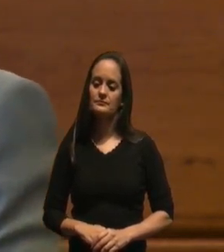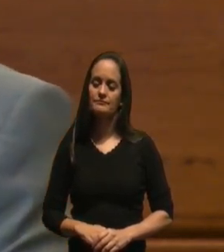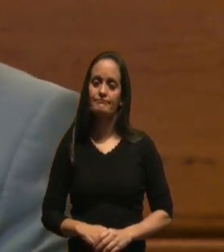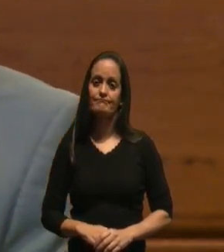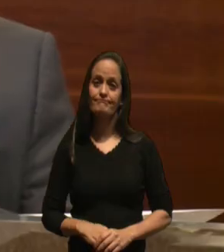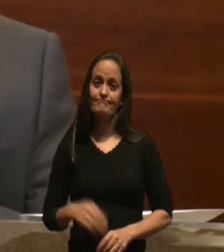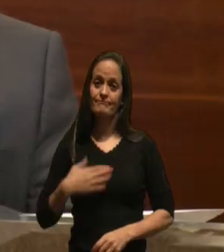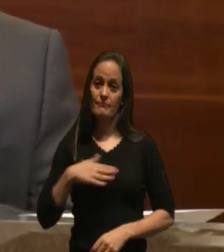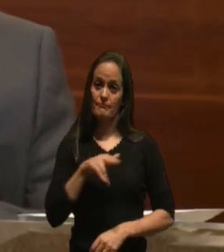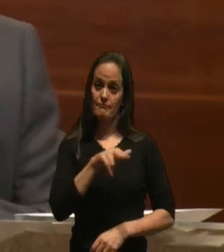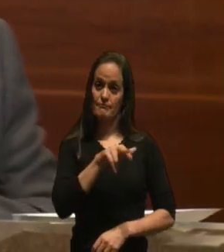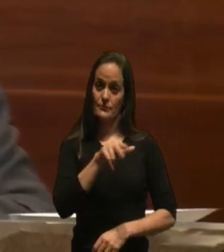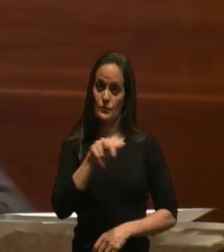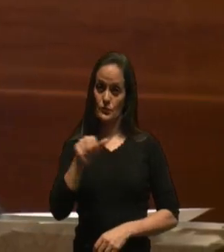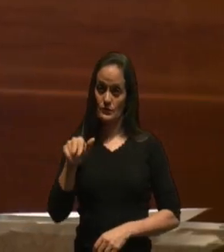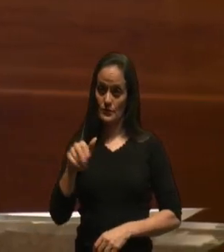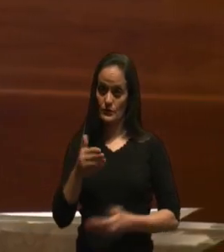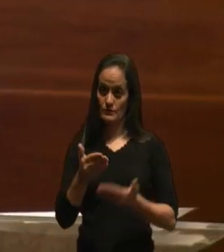irmã,